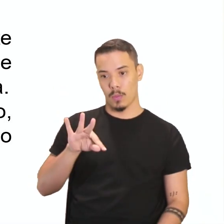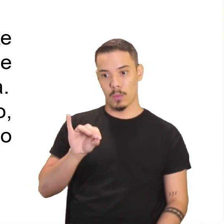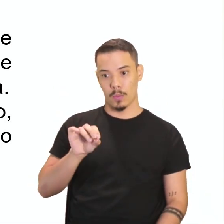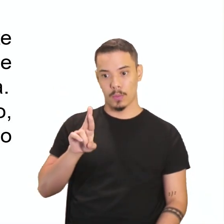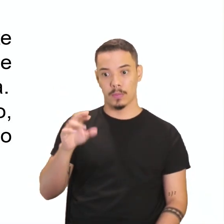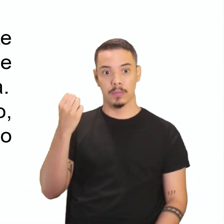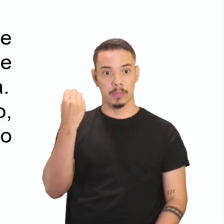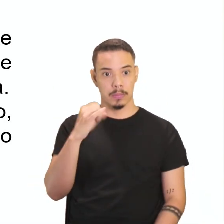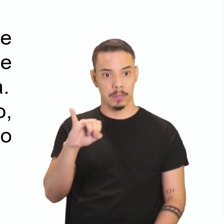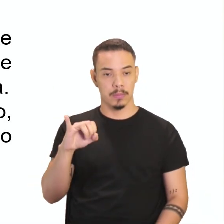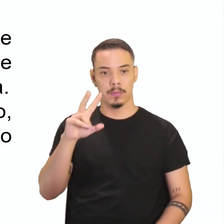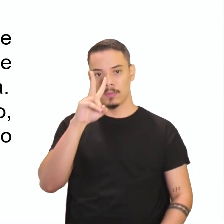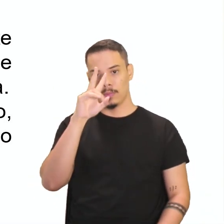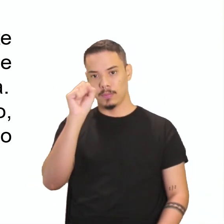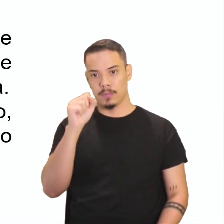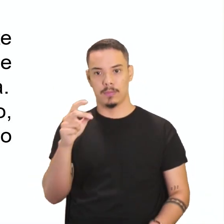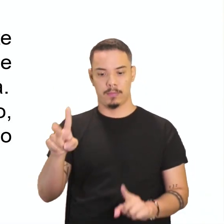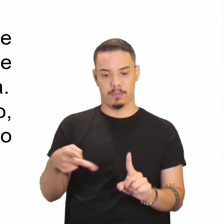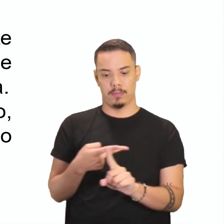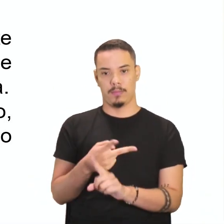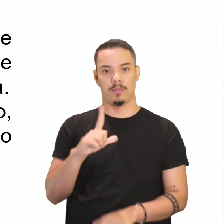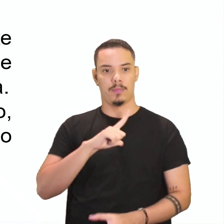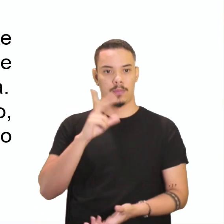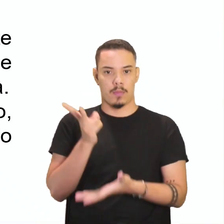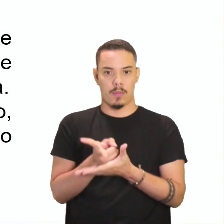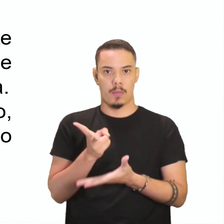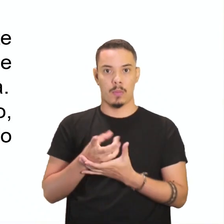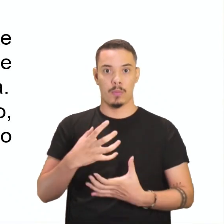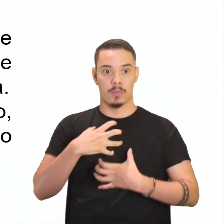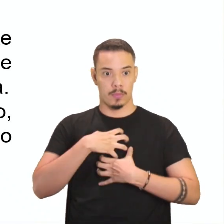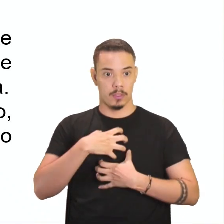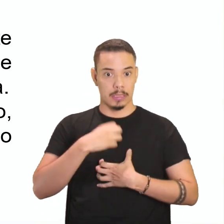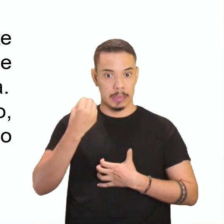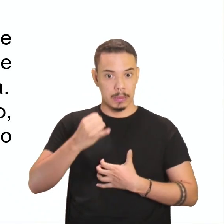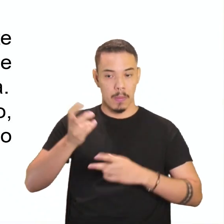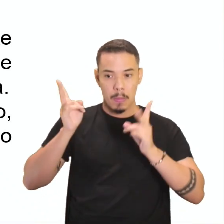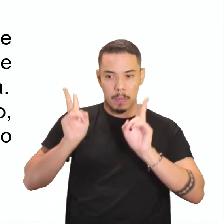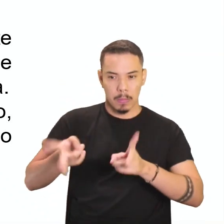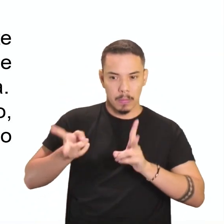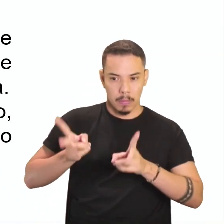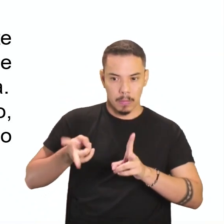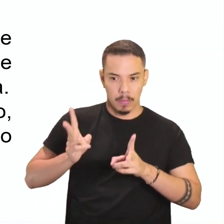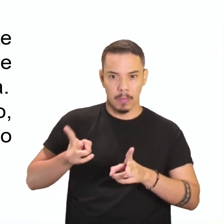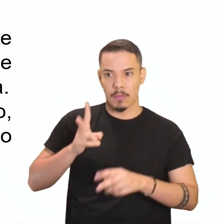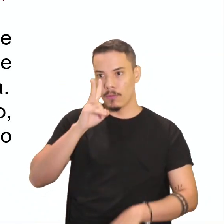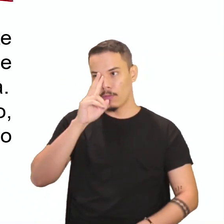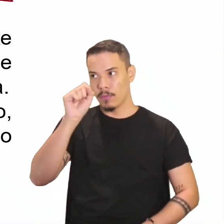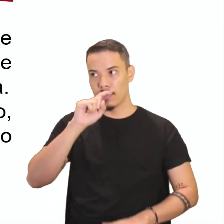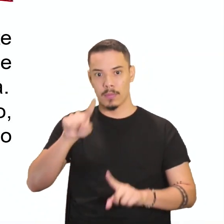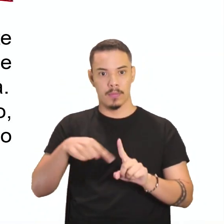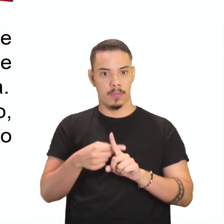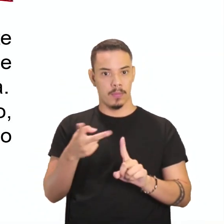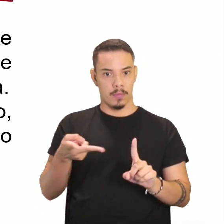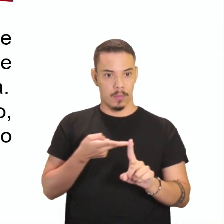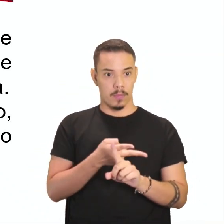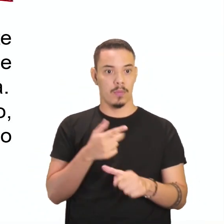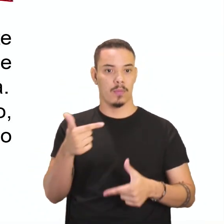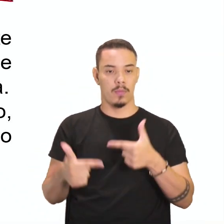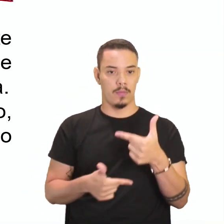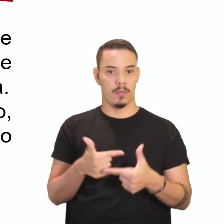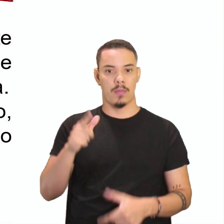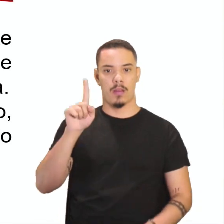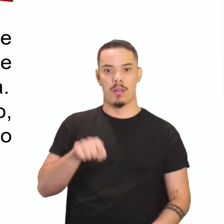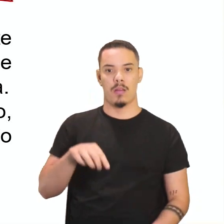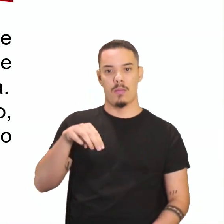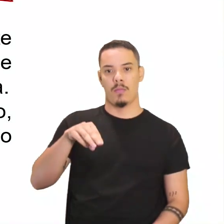a força e deslocamento tenham o mesmo sentido. Se tiver o mesmo sentido da força e deslocamento, o trabalho vai ser